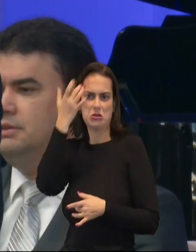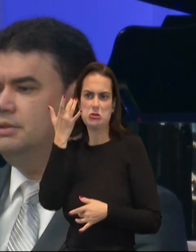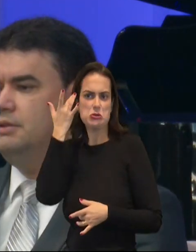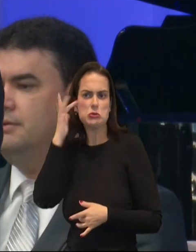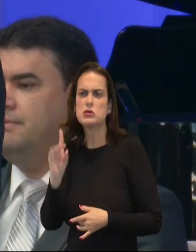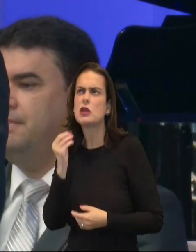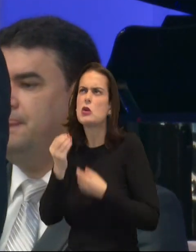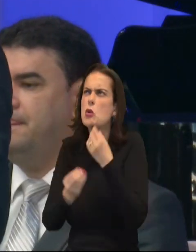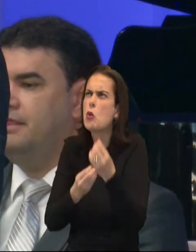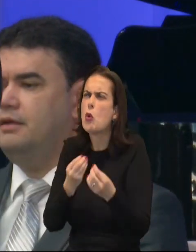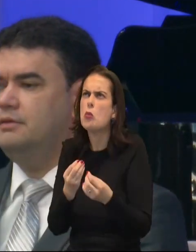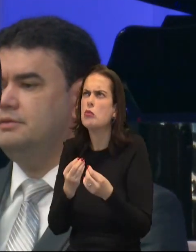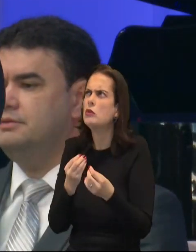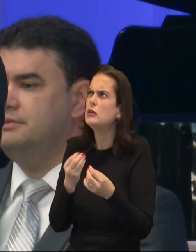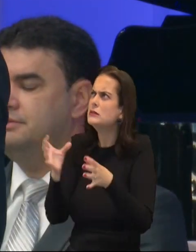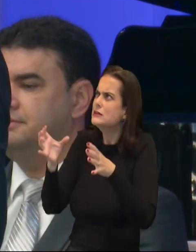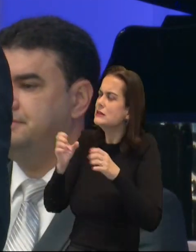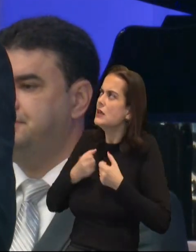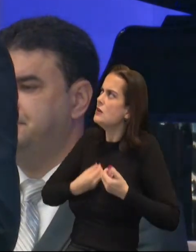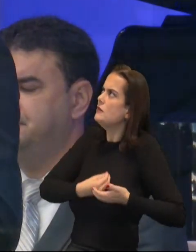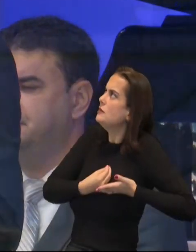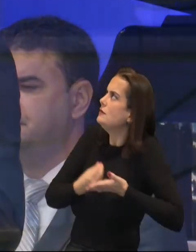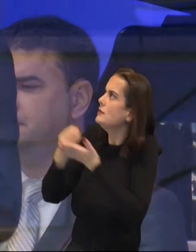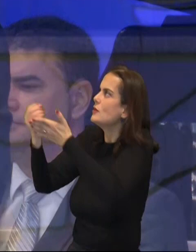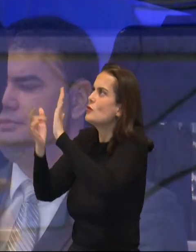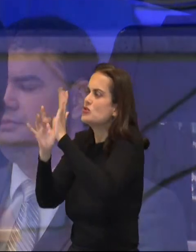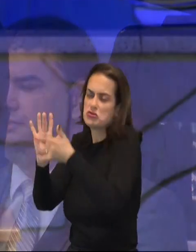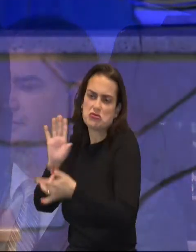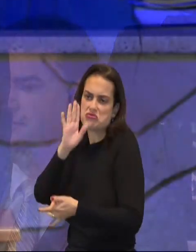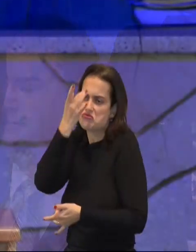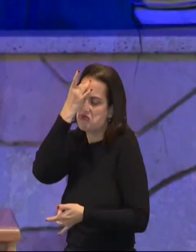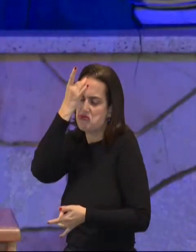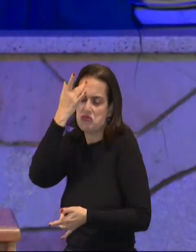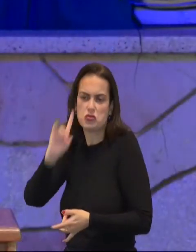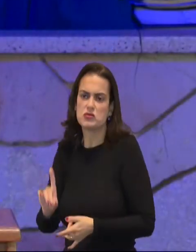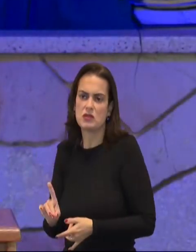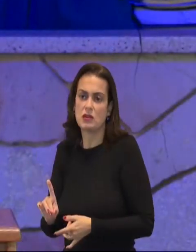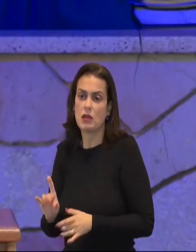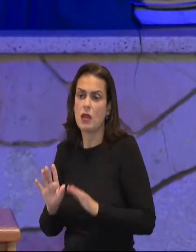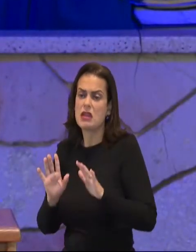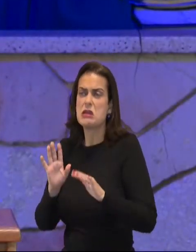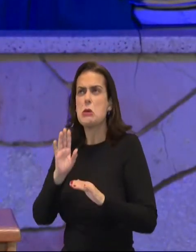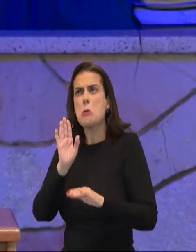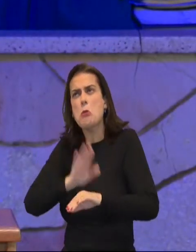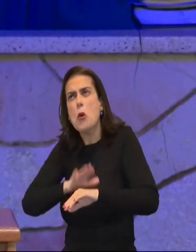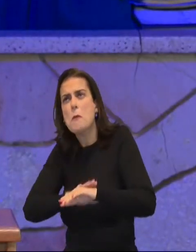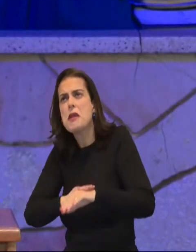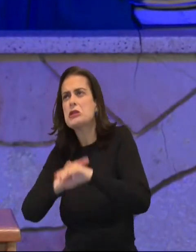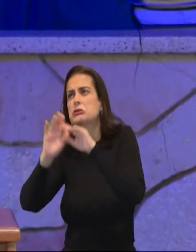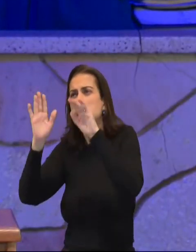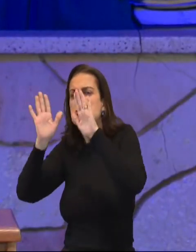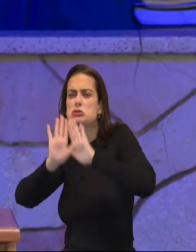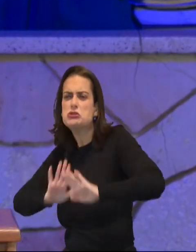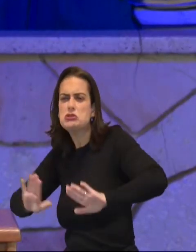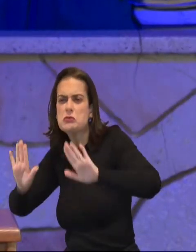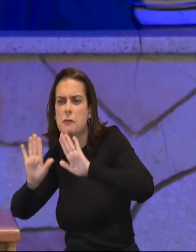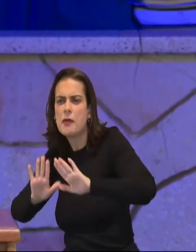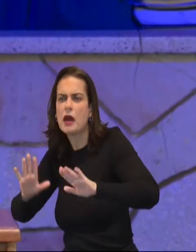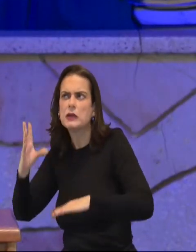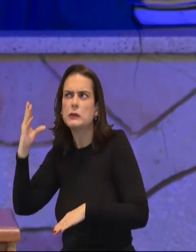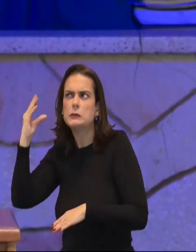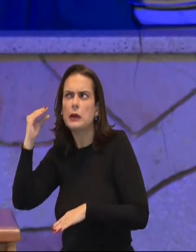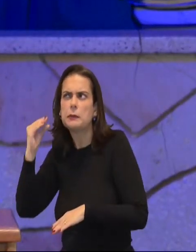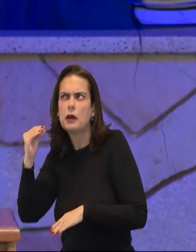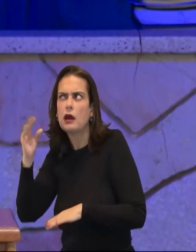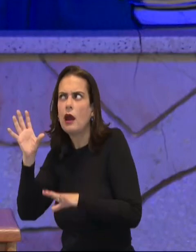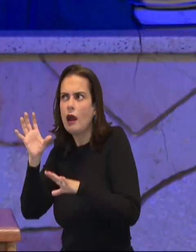a condição que você entregou a sua vida para Jesus. Se foi num momento de tranquilidade, com uma palavra sussurrante no